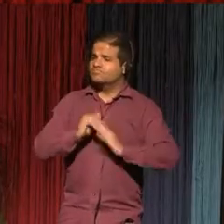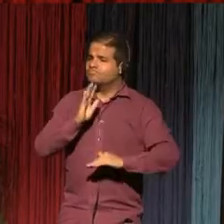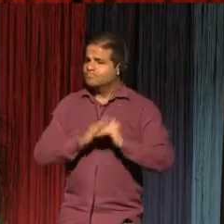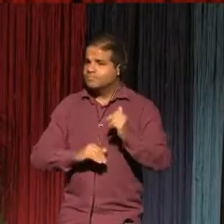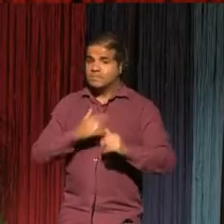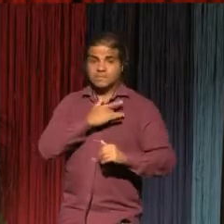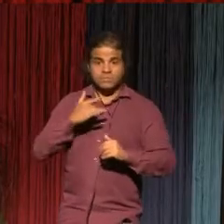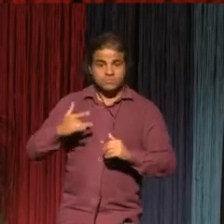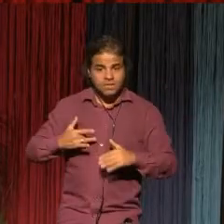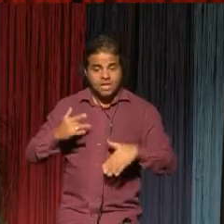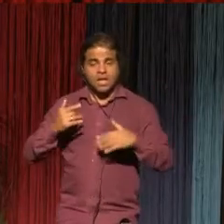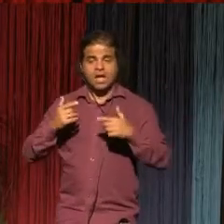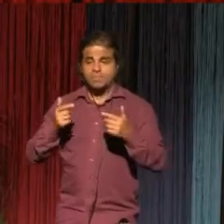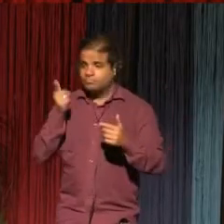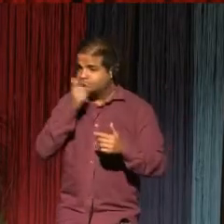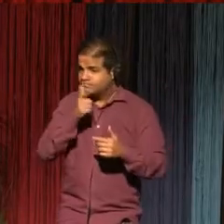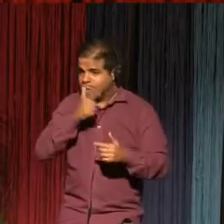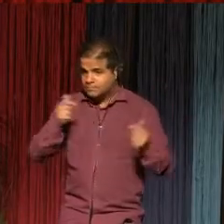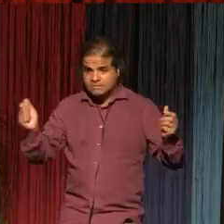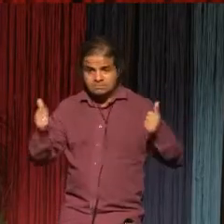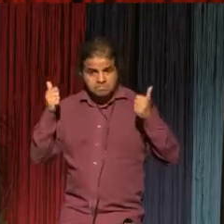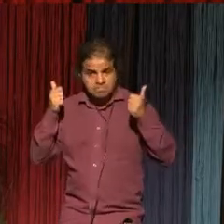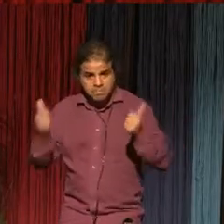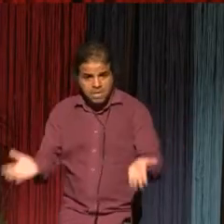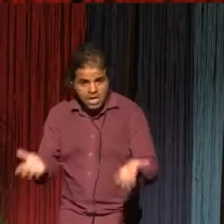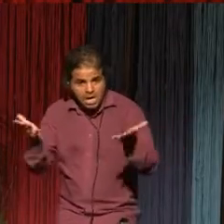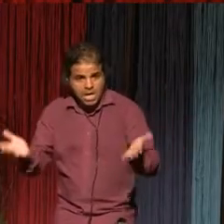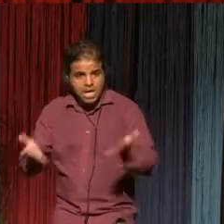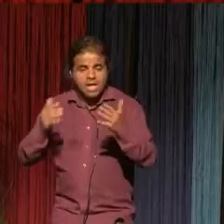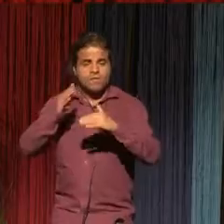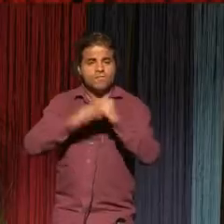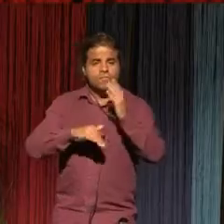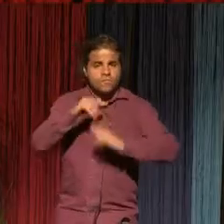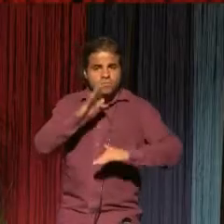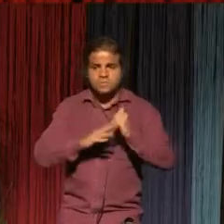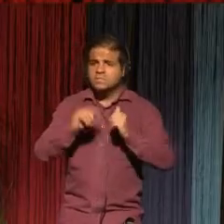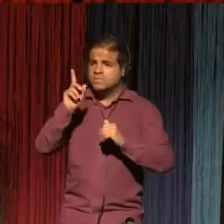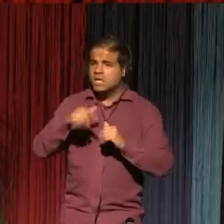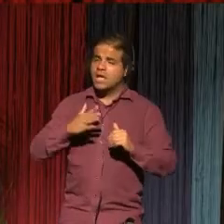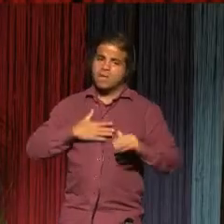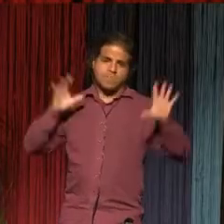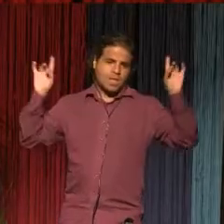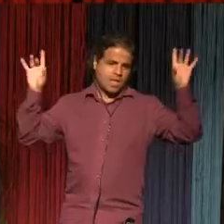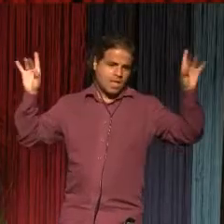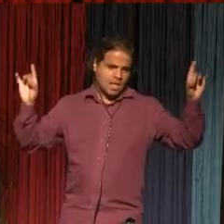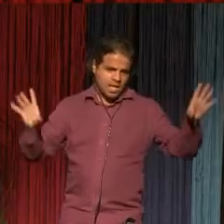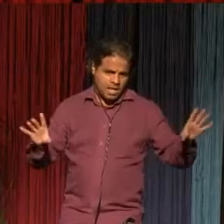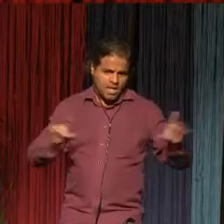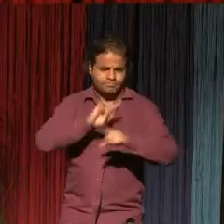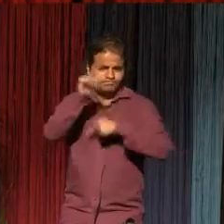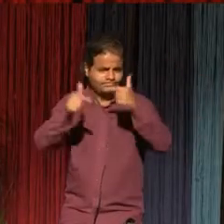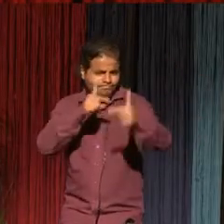executivas saudáveis para serem bem-sucedidas. Funções executivas são a minha especialidade.